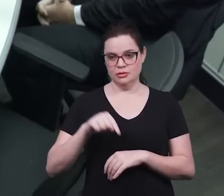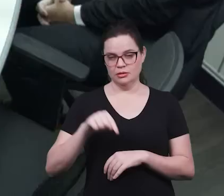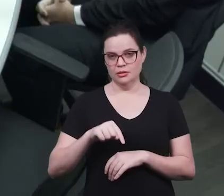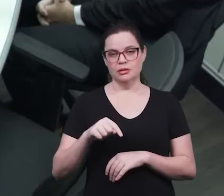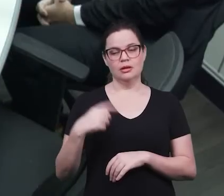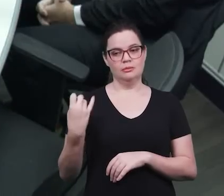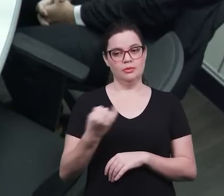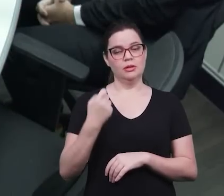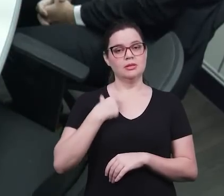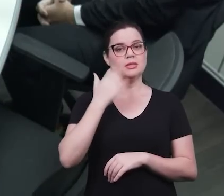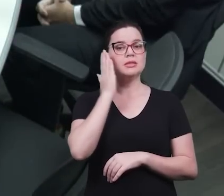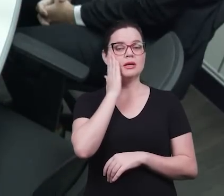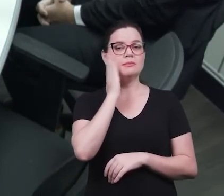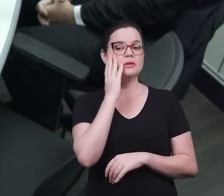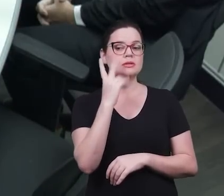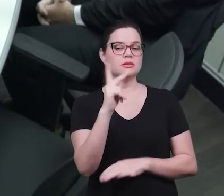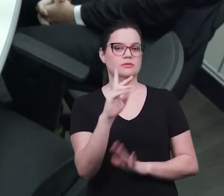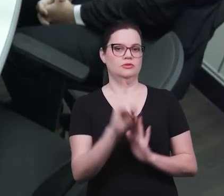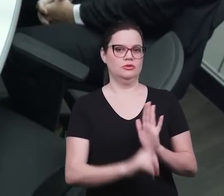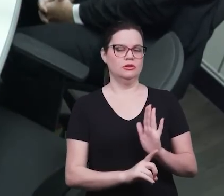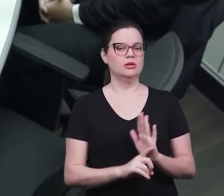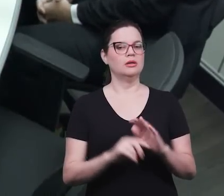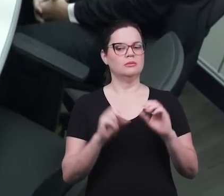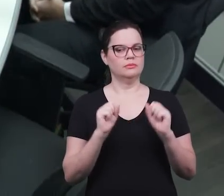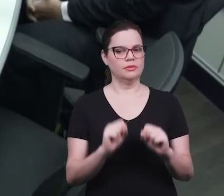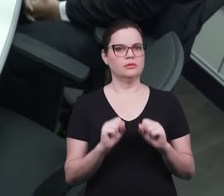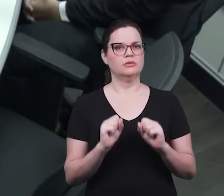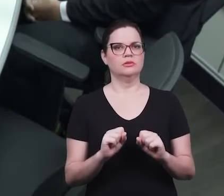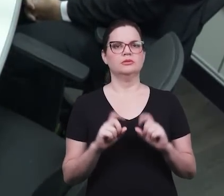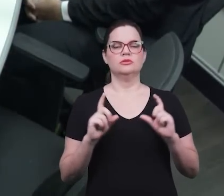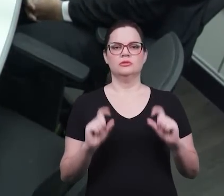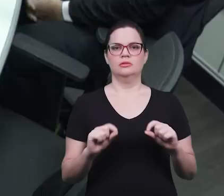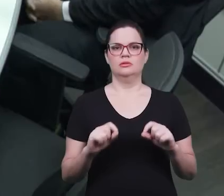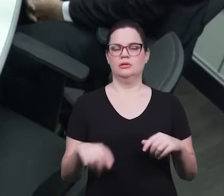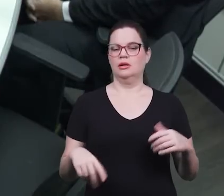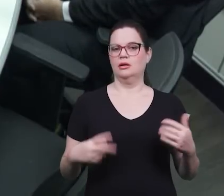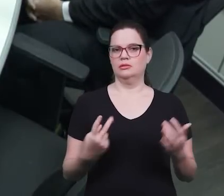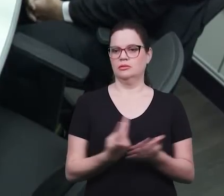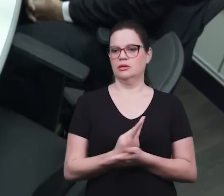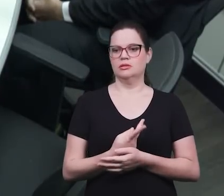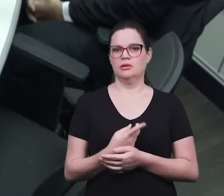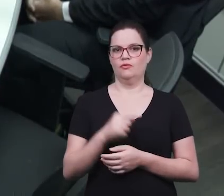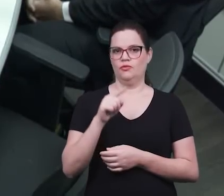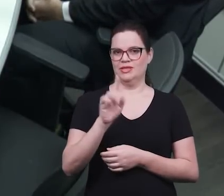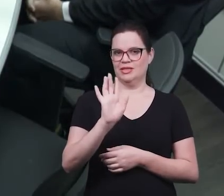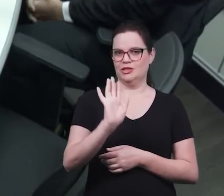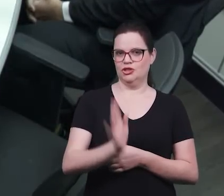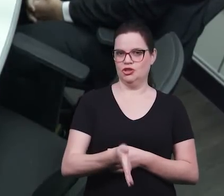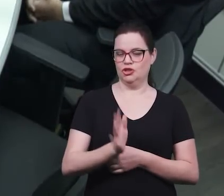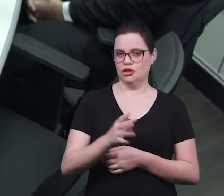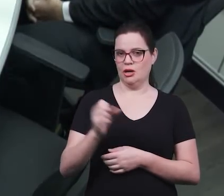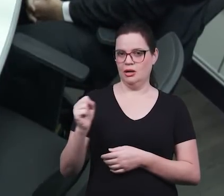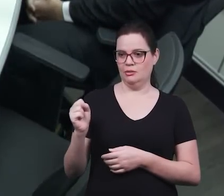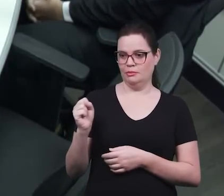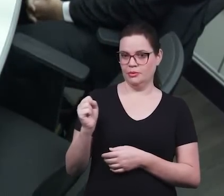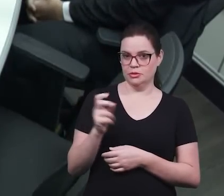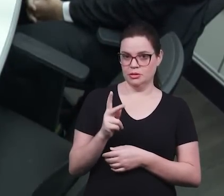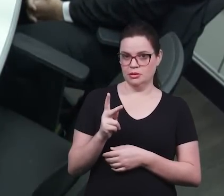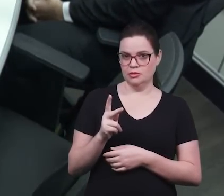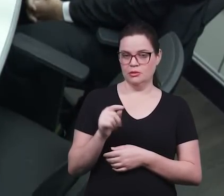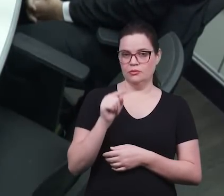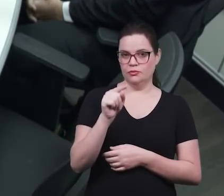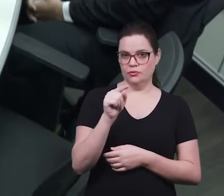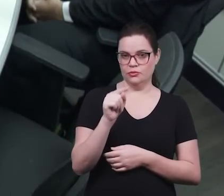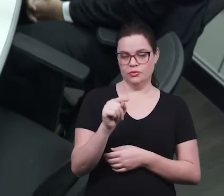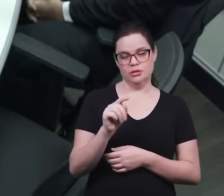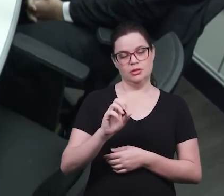agora, de que é possível que você aposentado, você que está